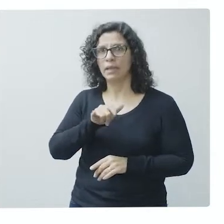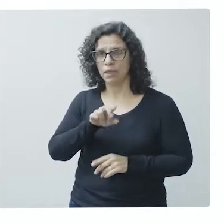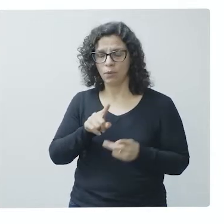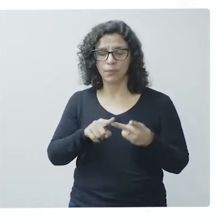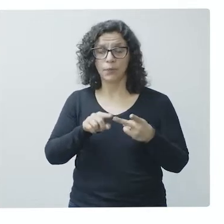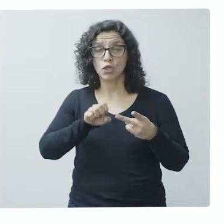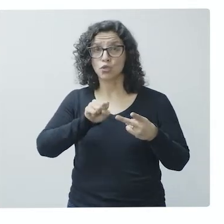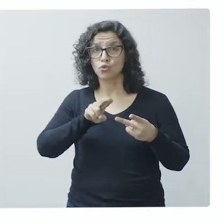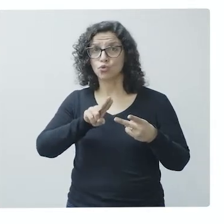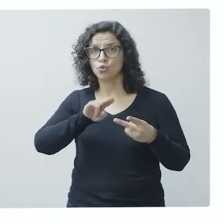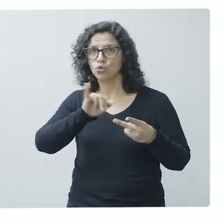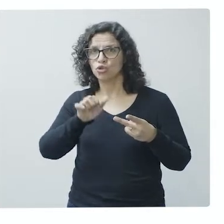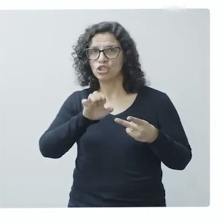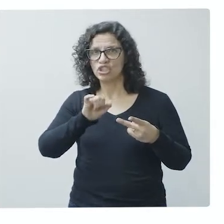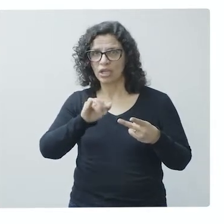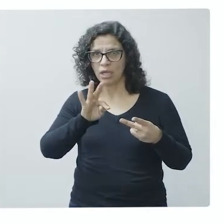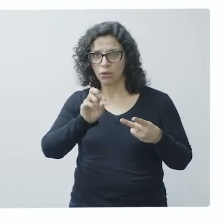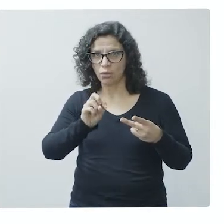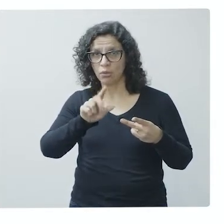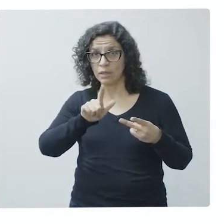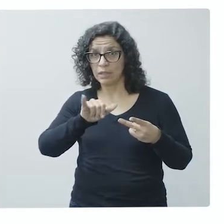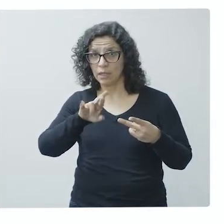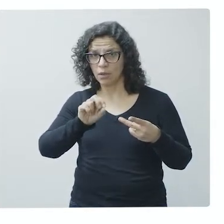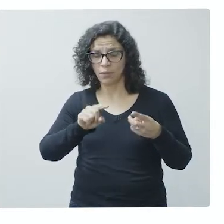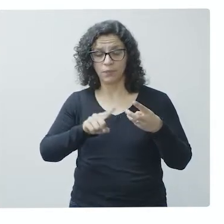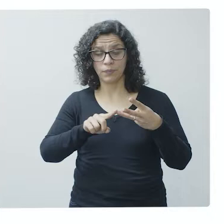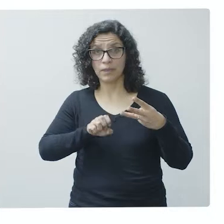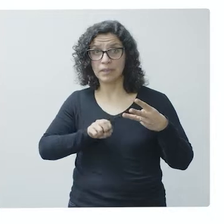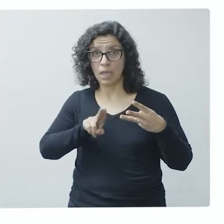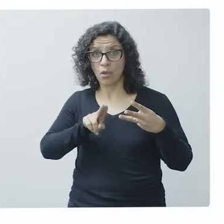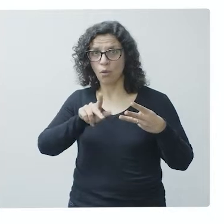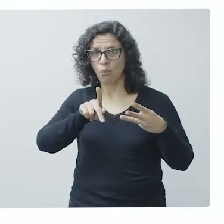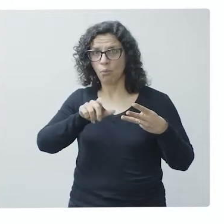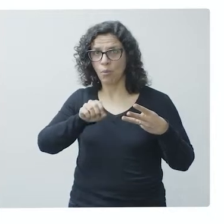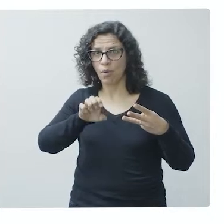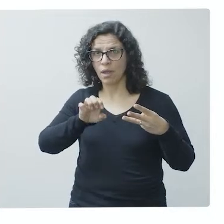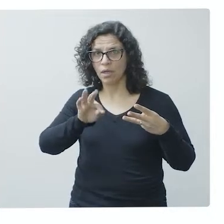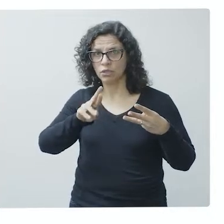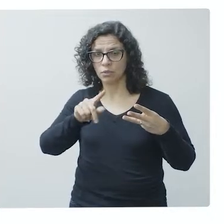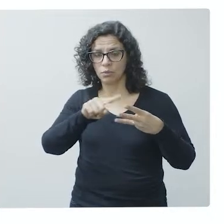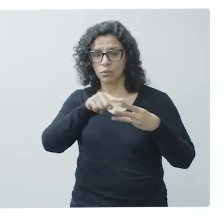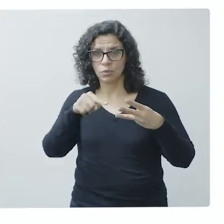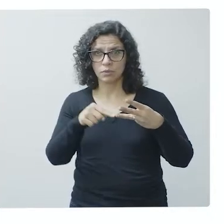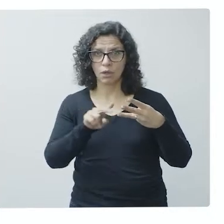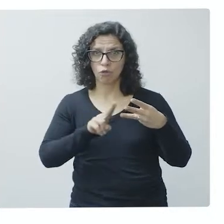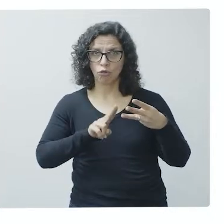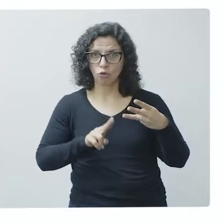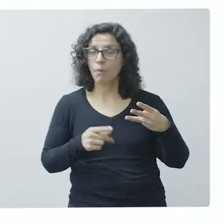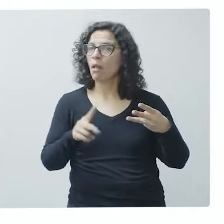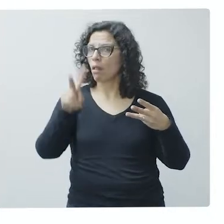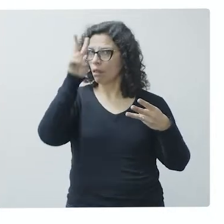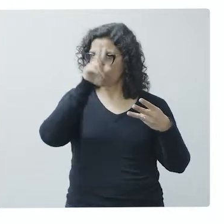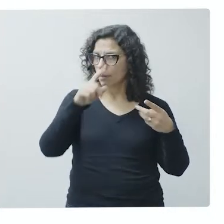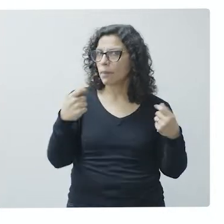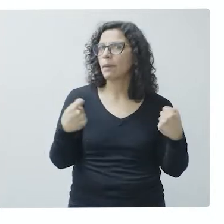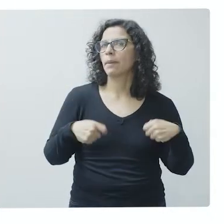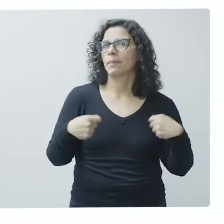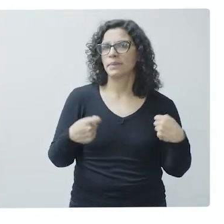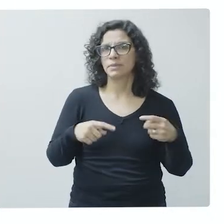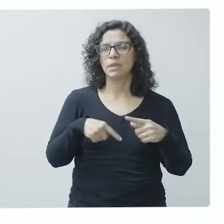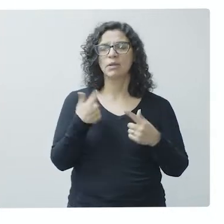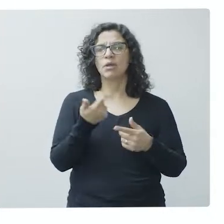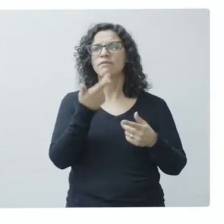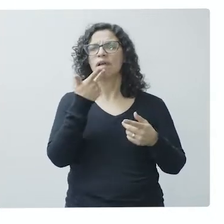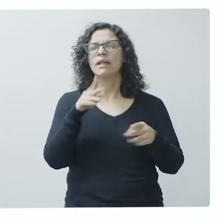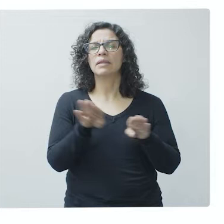lírico ou eu poético. É muito importante a gente ficar lembrando desses nomes, para a gente não falar